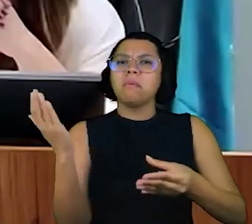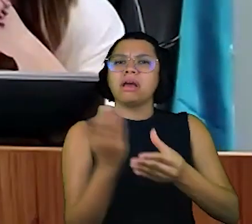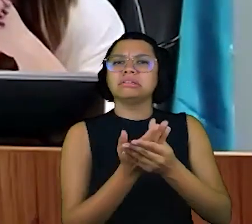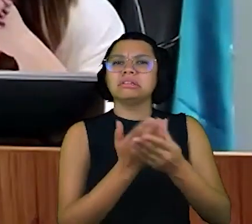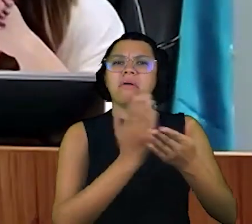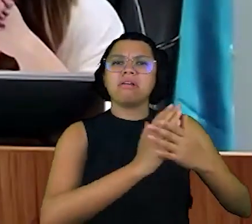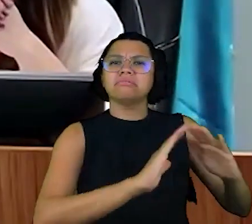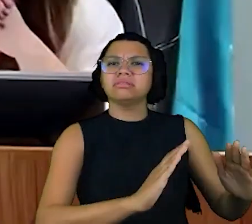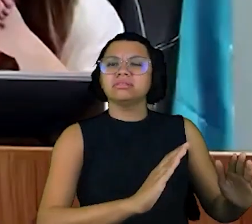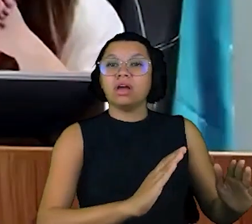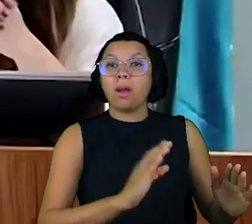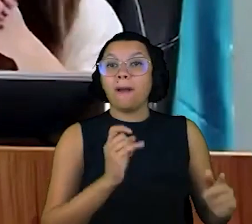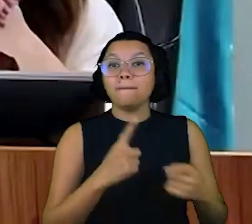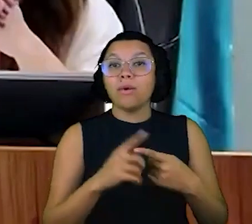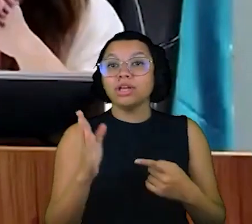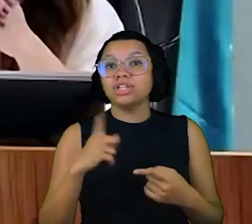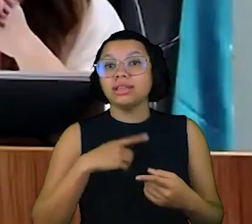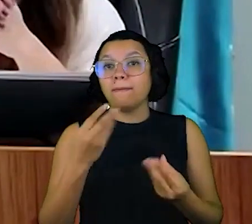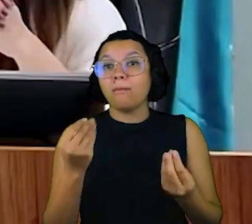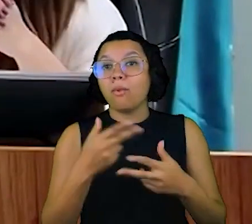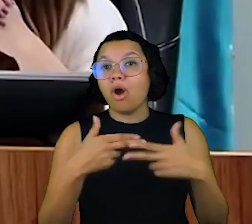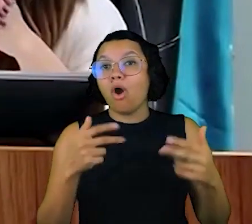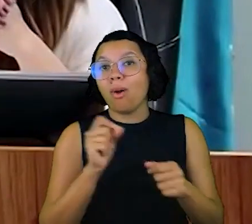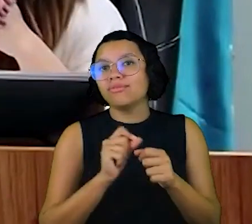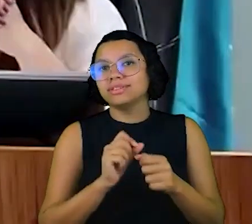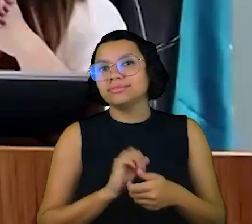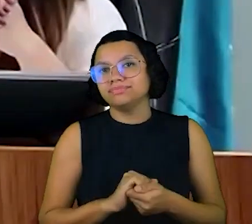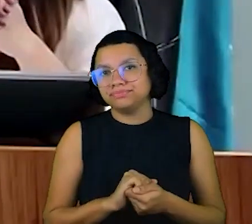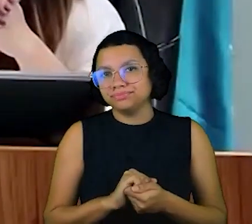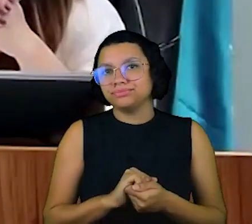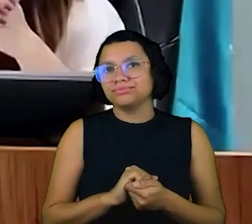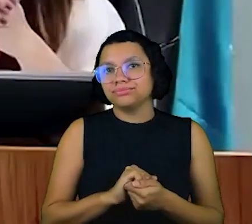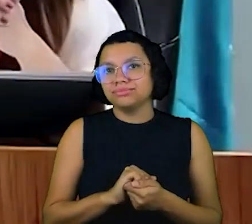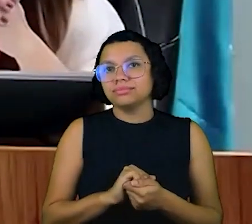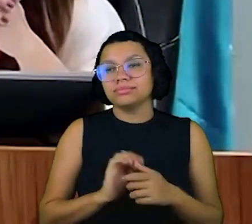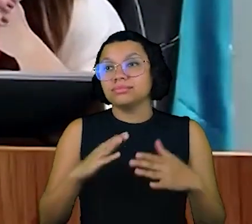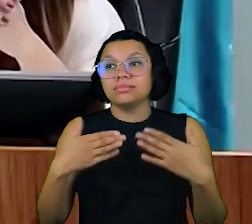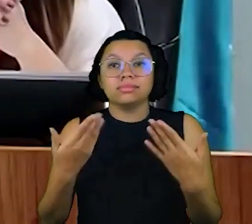ação anulatória, porque ele já tem muita coisa para fazer.